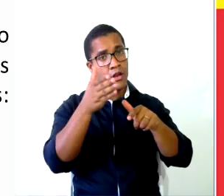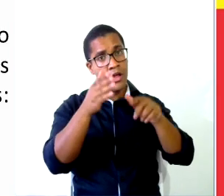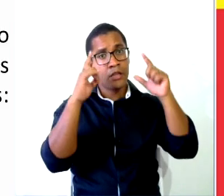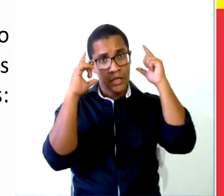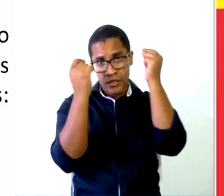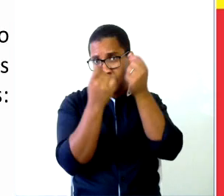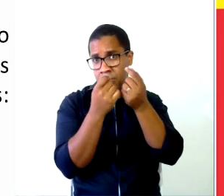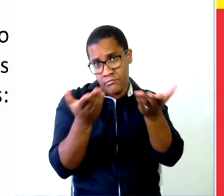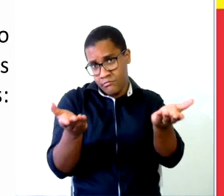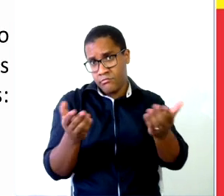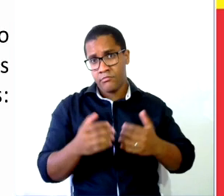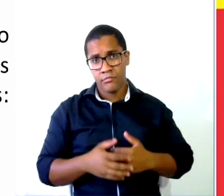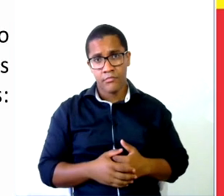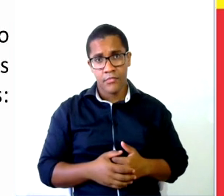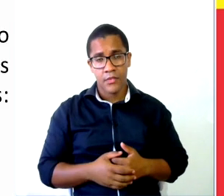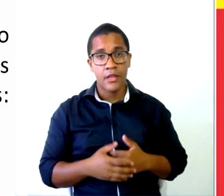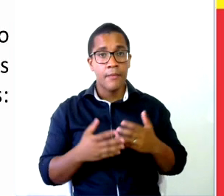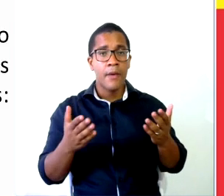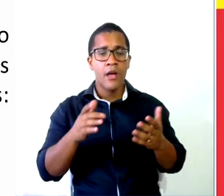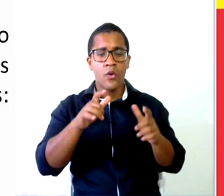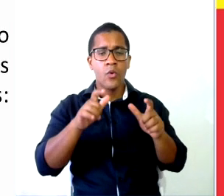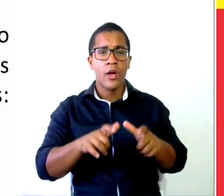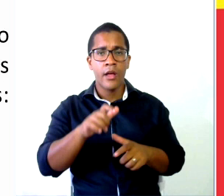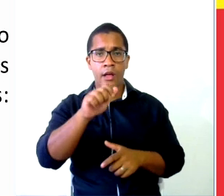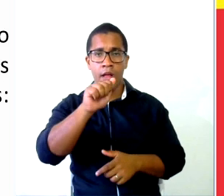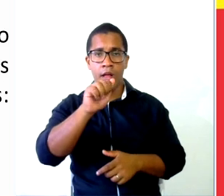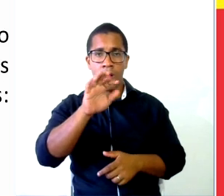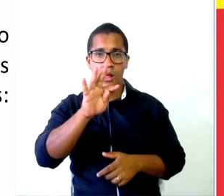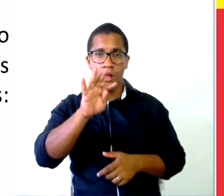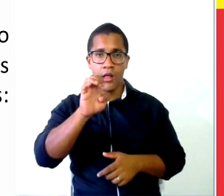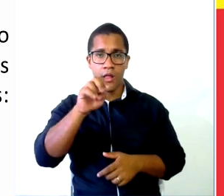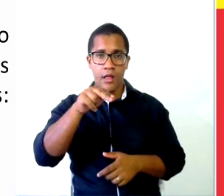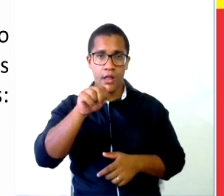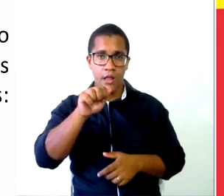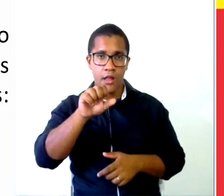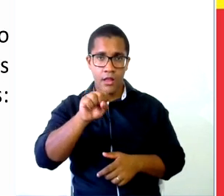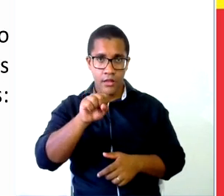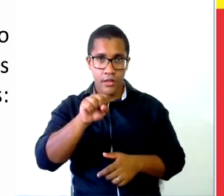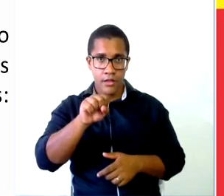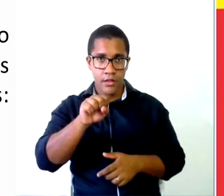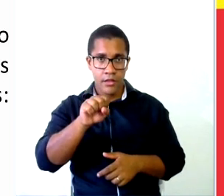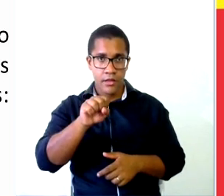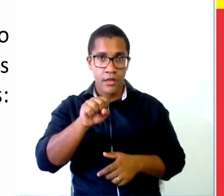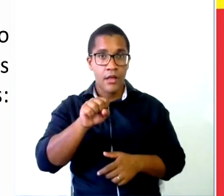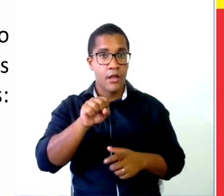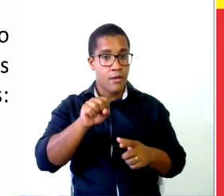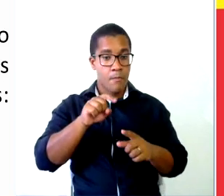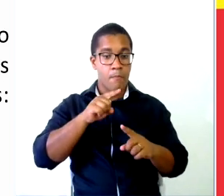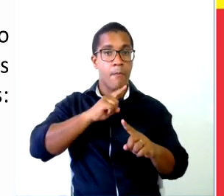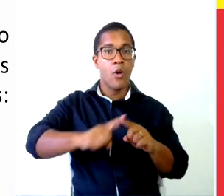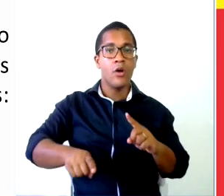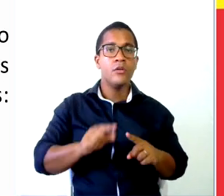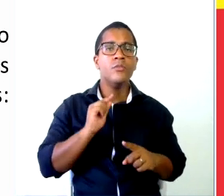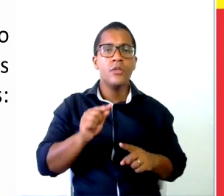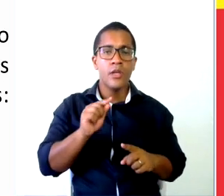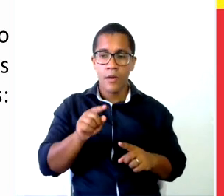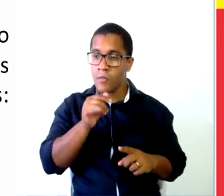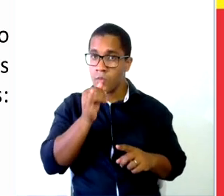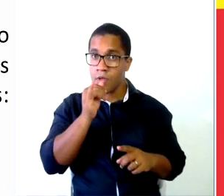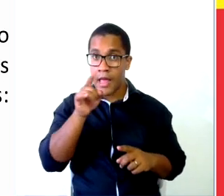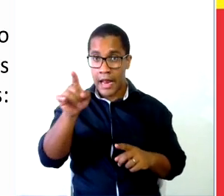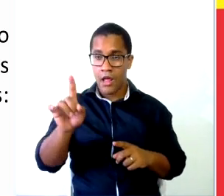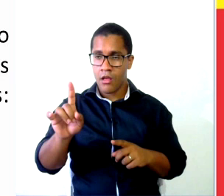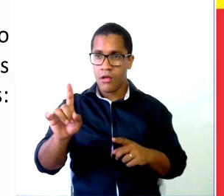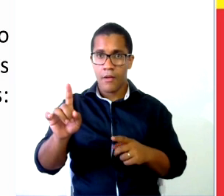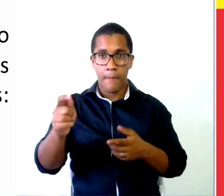Grécia. Em Atenas, porém, a escravidão por dívida foi proibida, hein? Em Atenas,